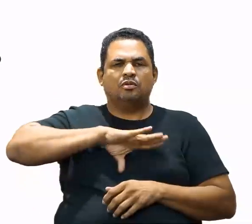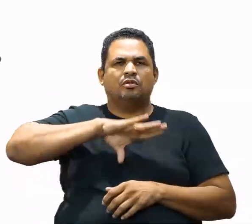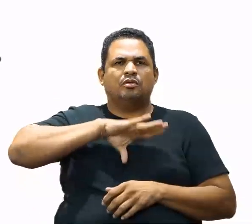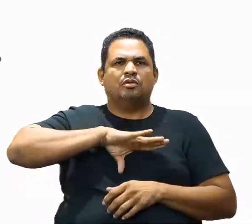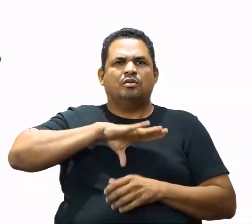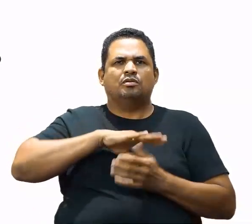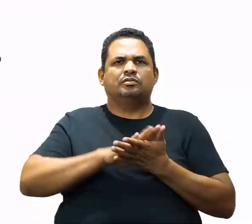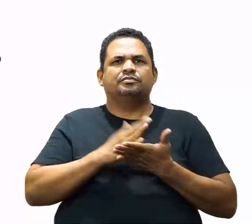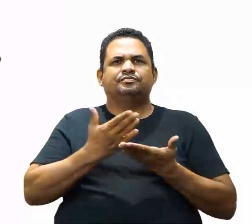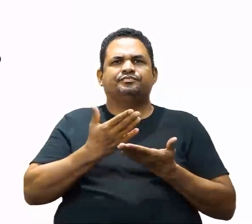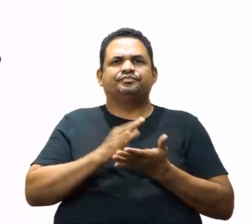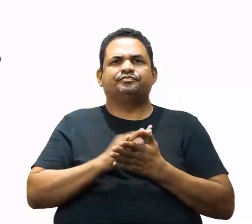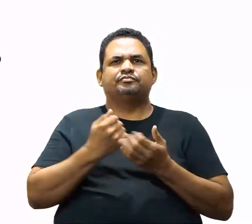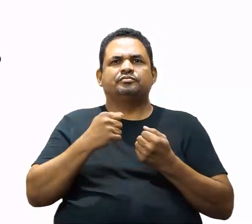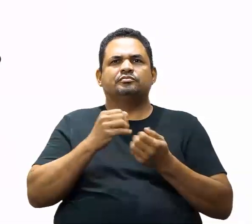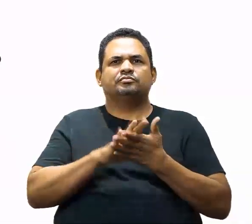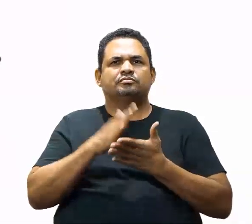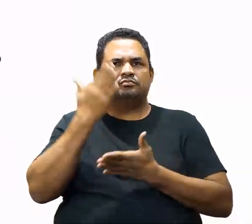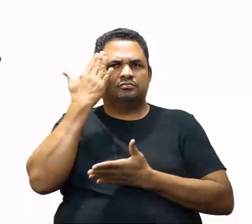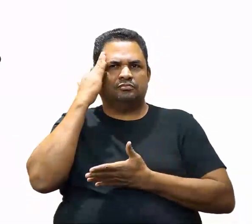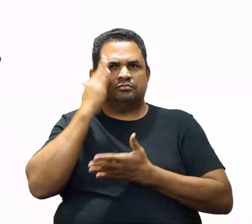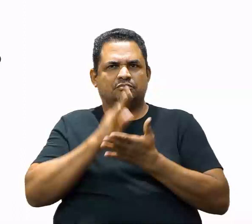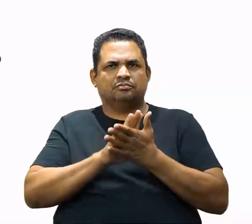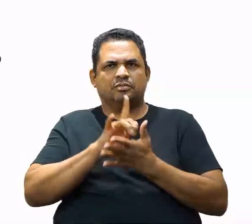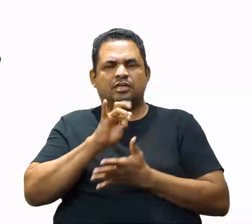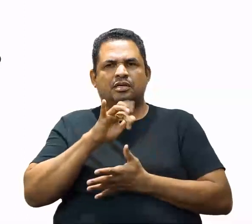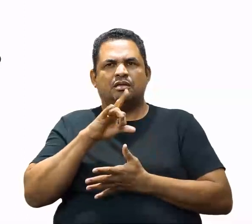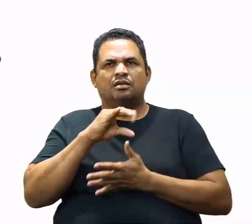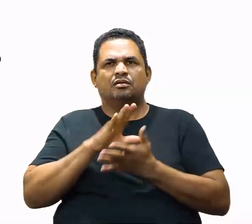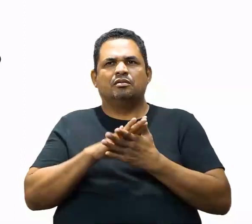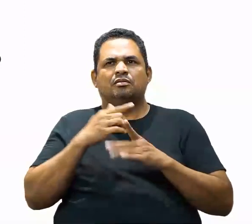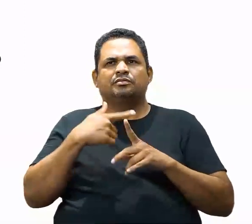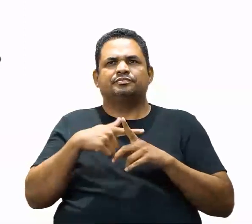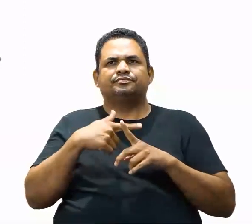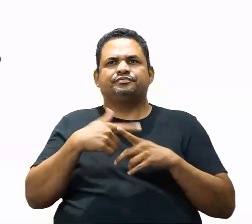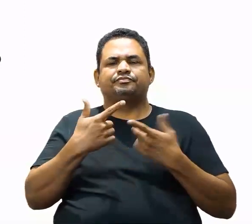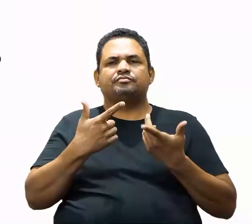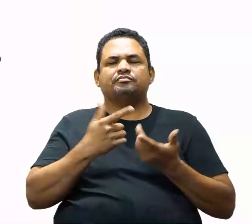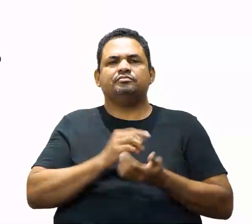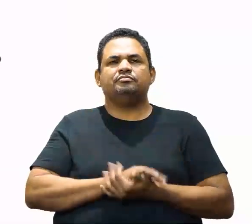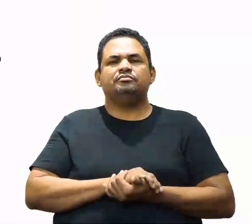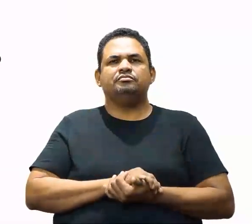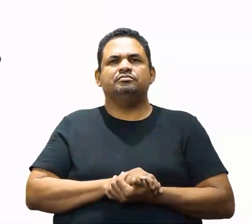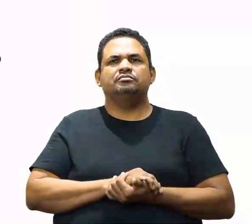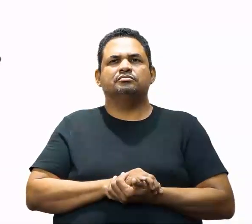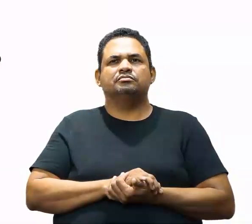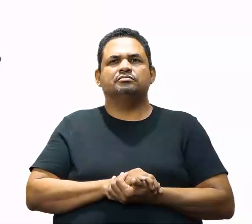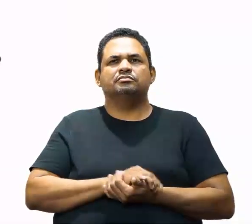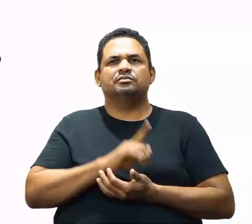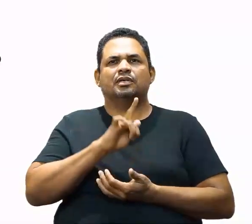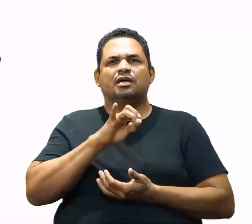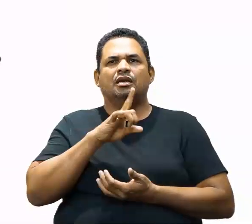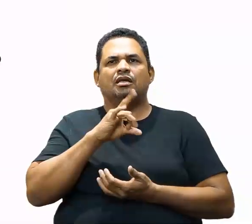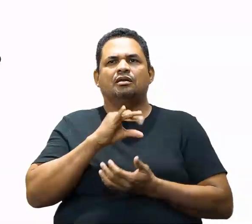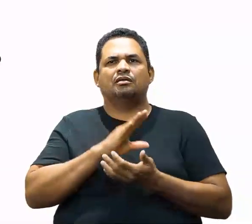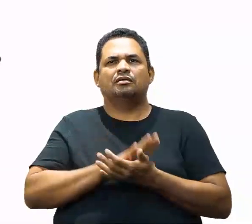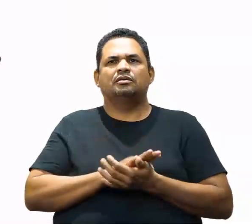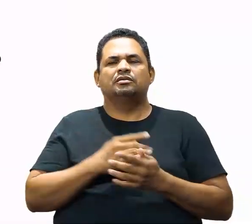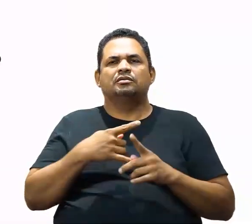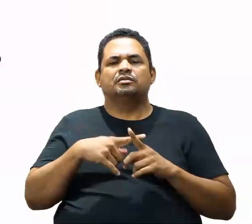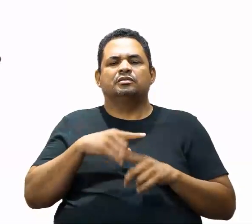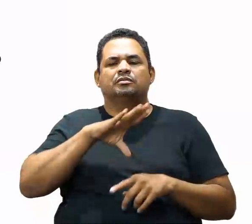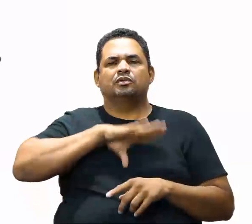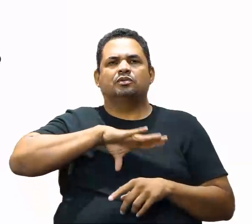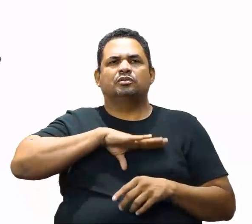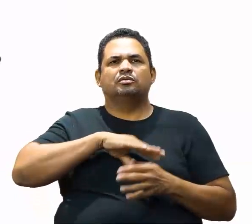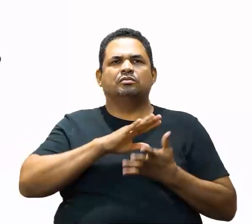tanto que podemos compreendê-la claramente. Por quê? Porque ela é chamada não só de galego, como gallego português, porque